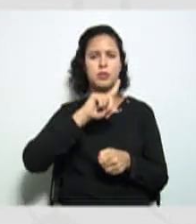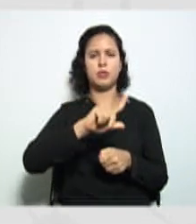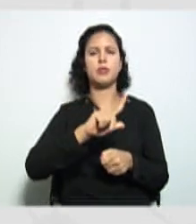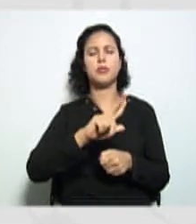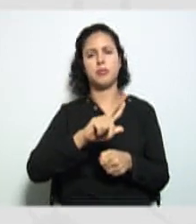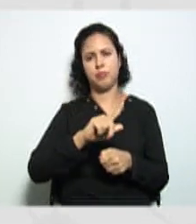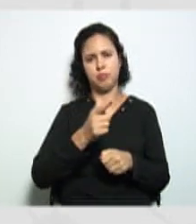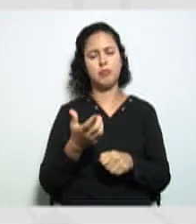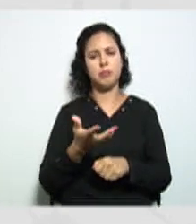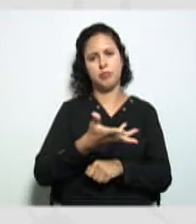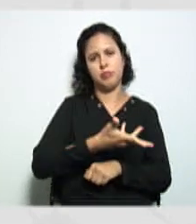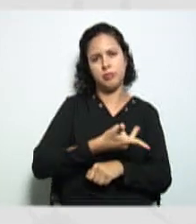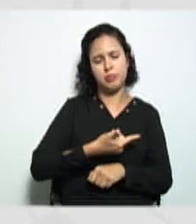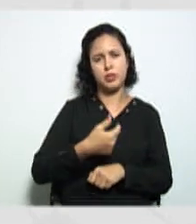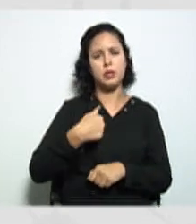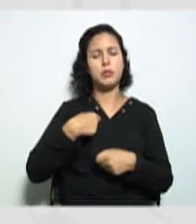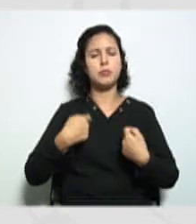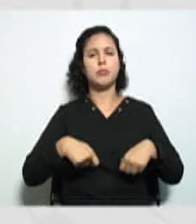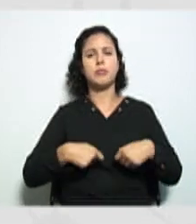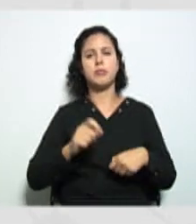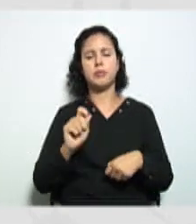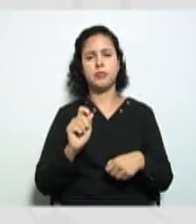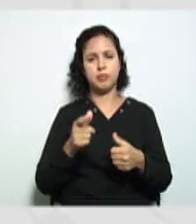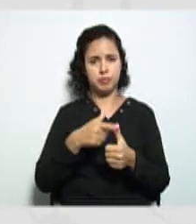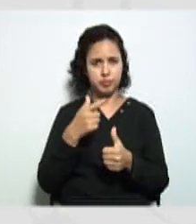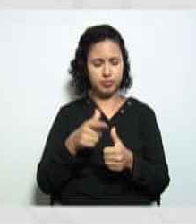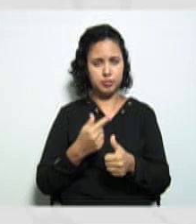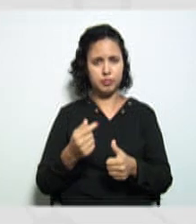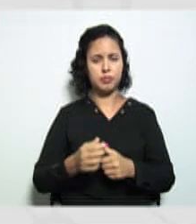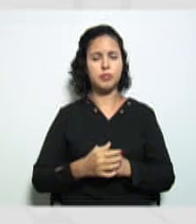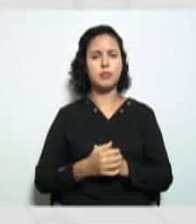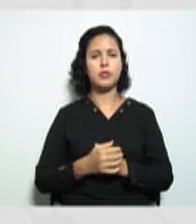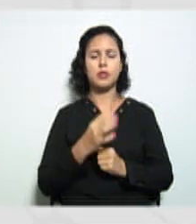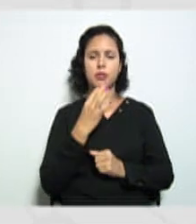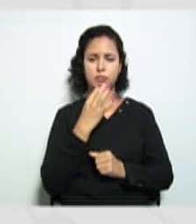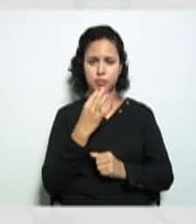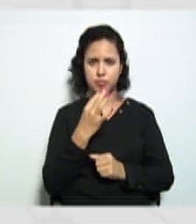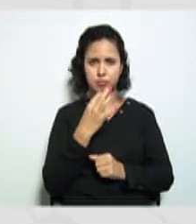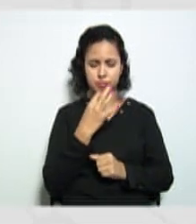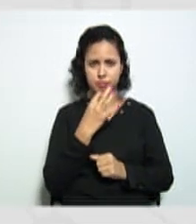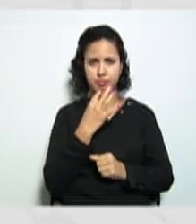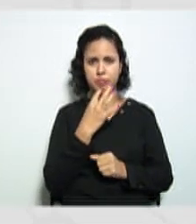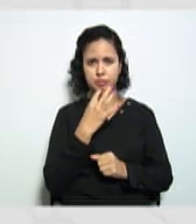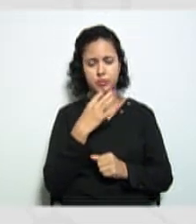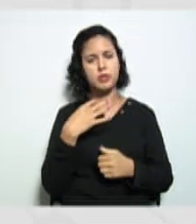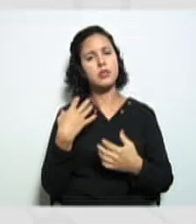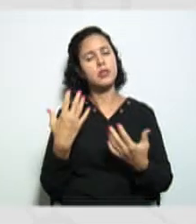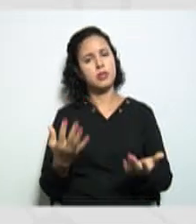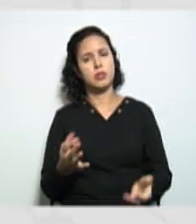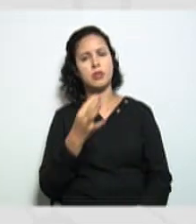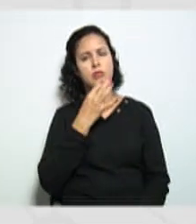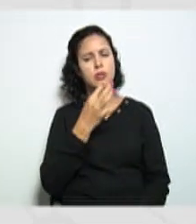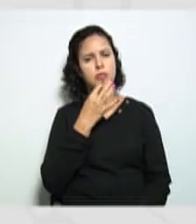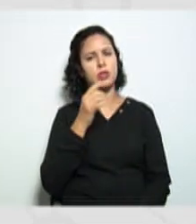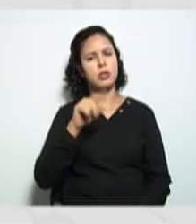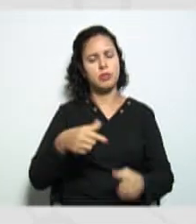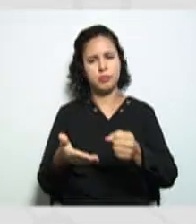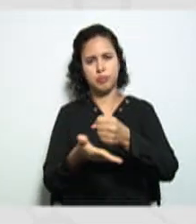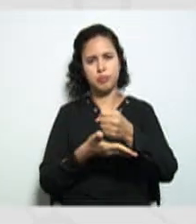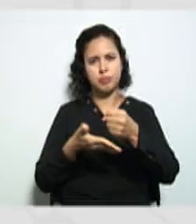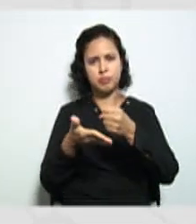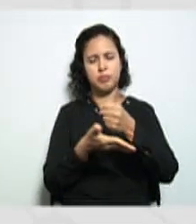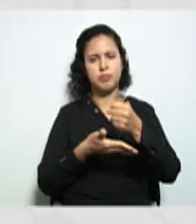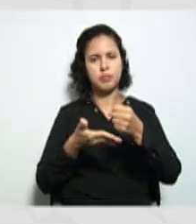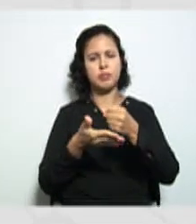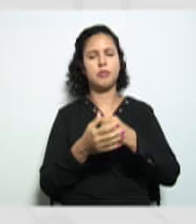essas competências? Do que eu preciso? Primeiro, conhecer. Então, o conhecimento é a base, né? E o